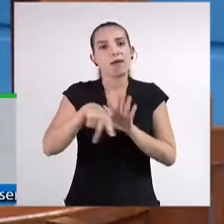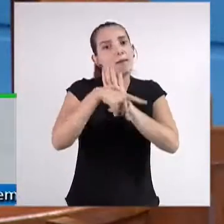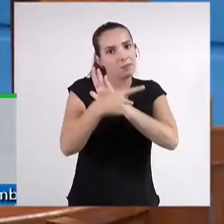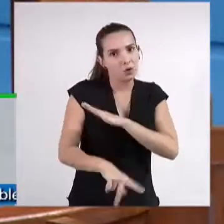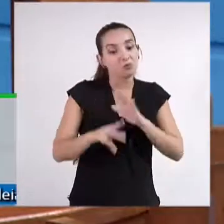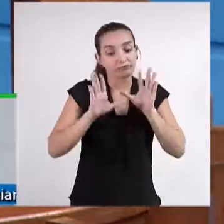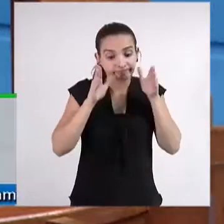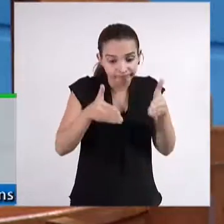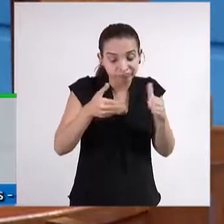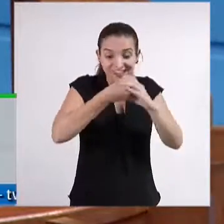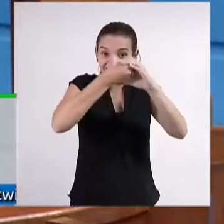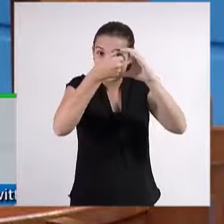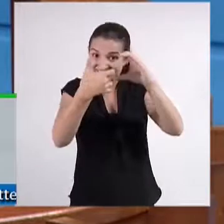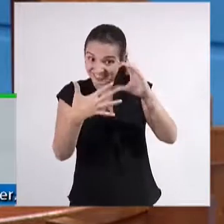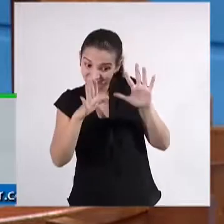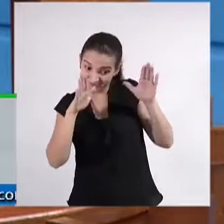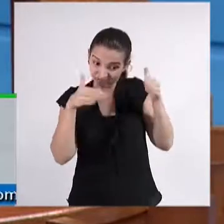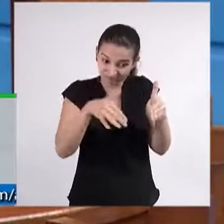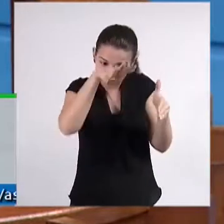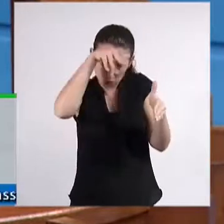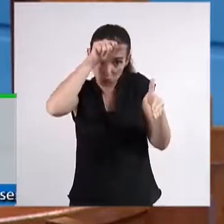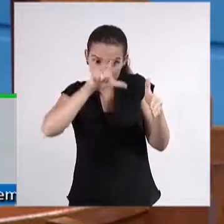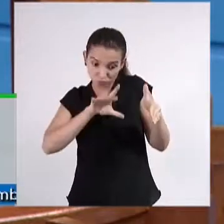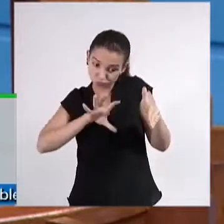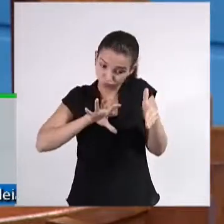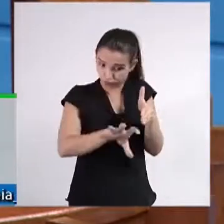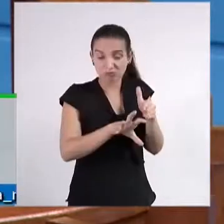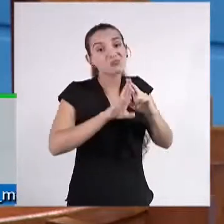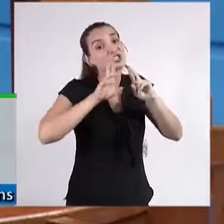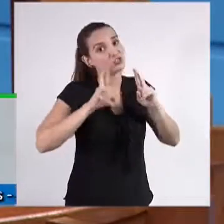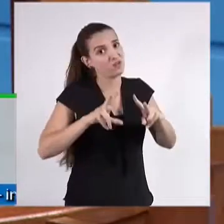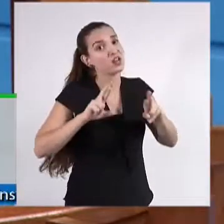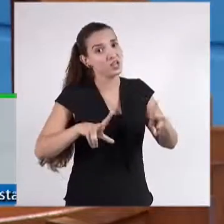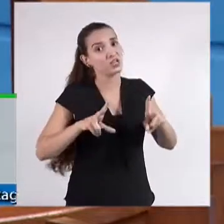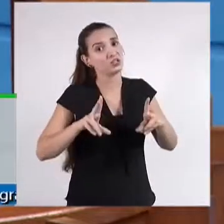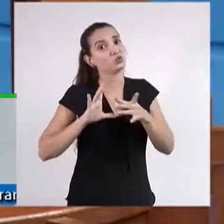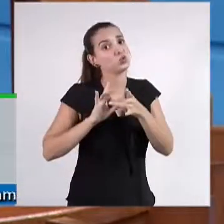Sul. Não existe no país um estado que teve